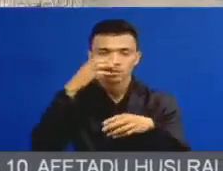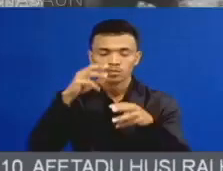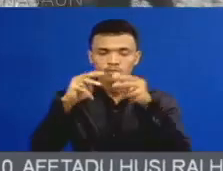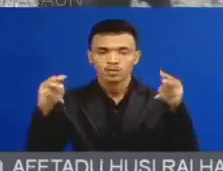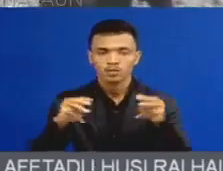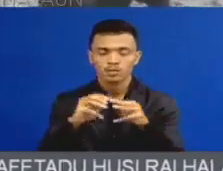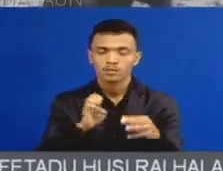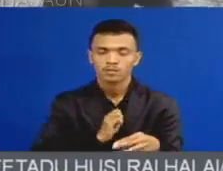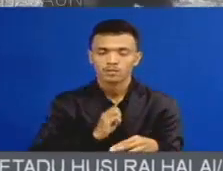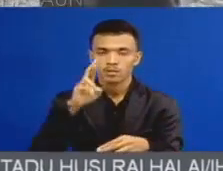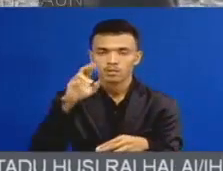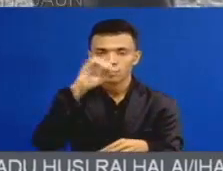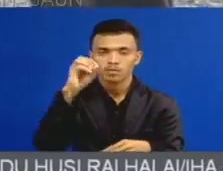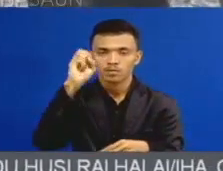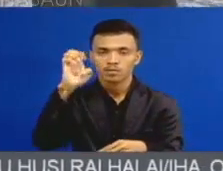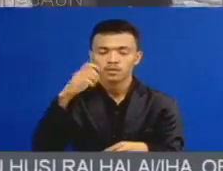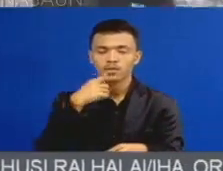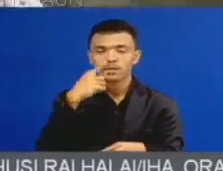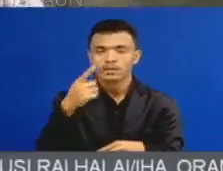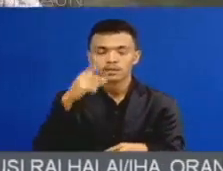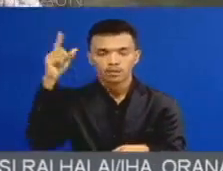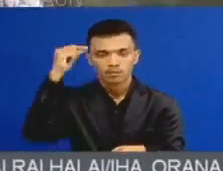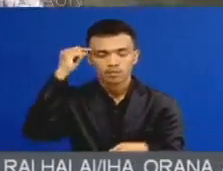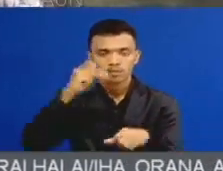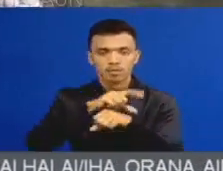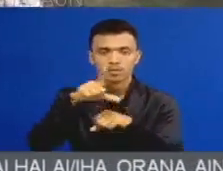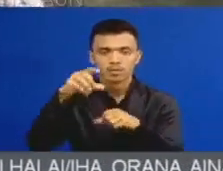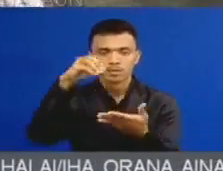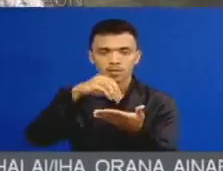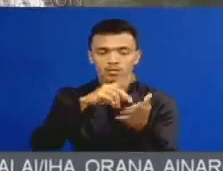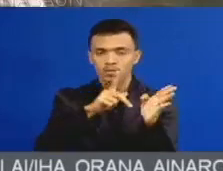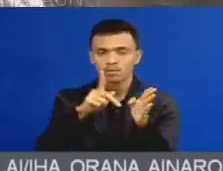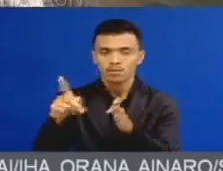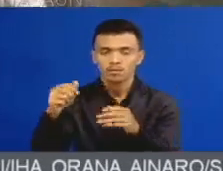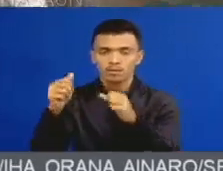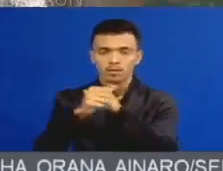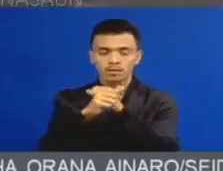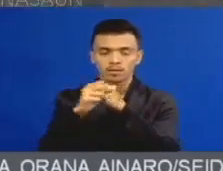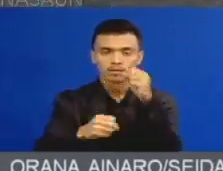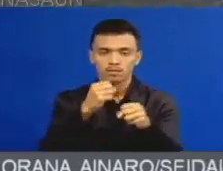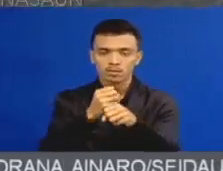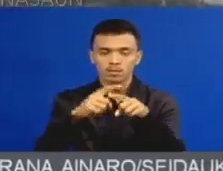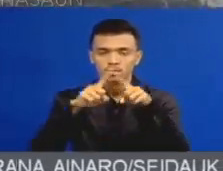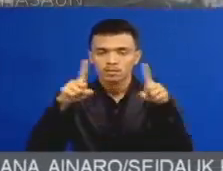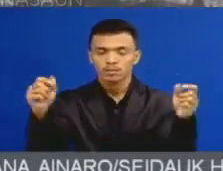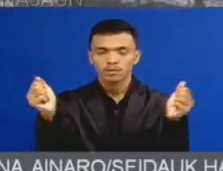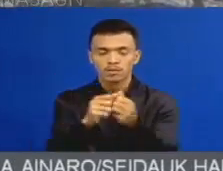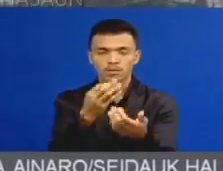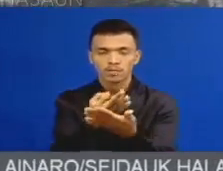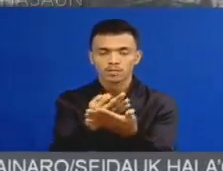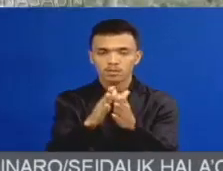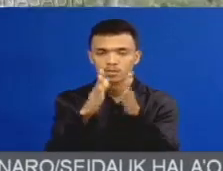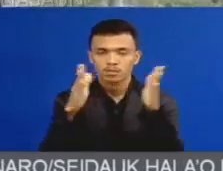Herbera, José de Deus confirma, governo local tau ona iha plano ação anual, mai beho custo orçamento bot, tan ne